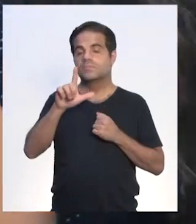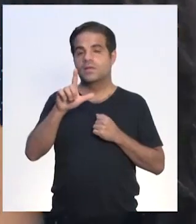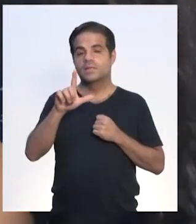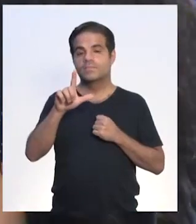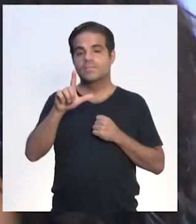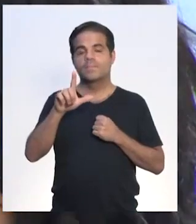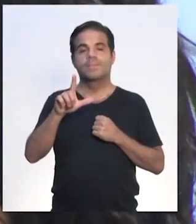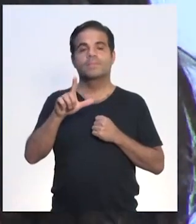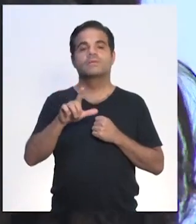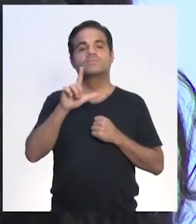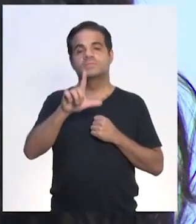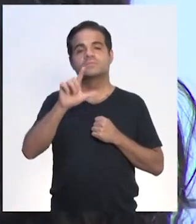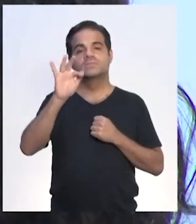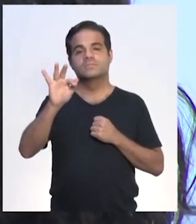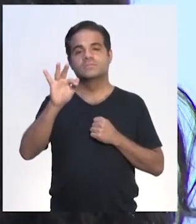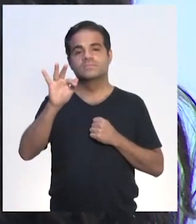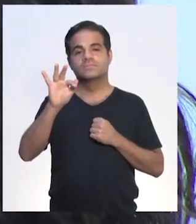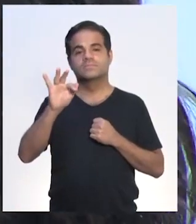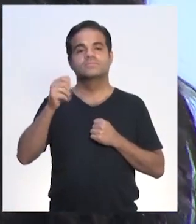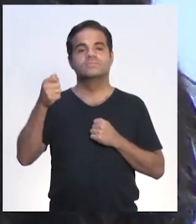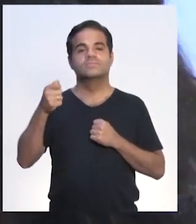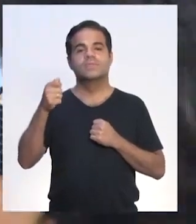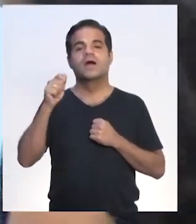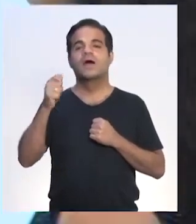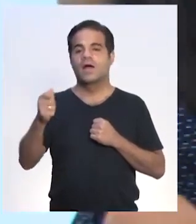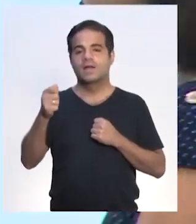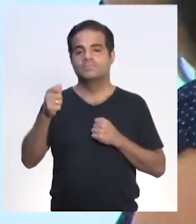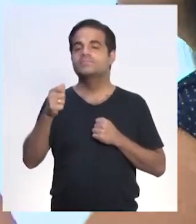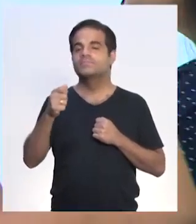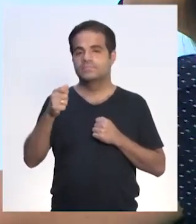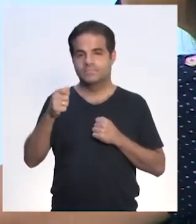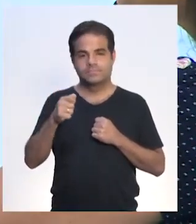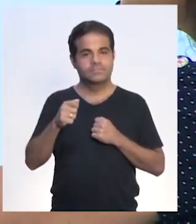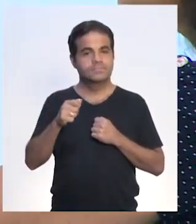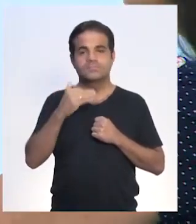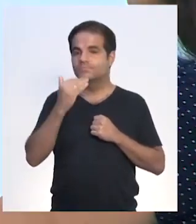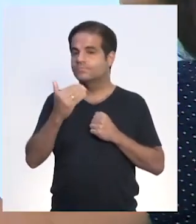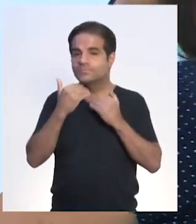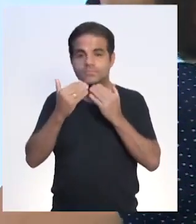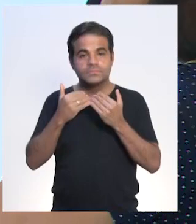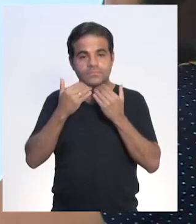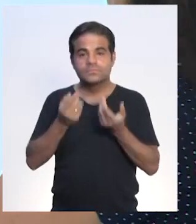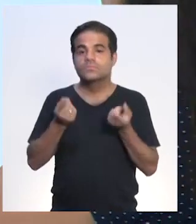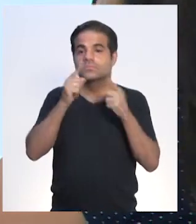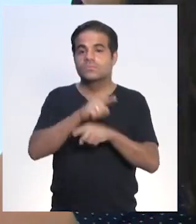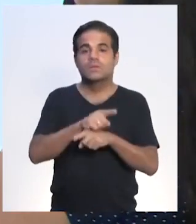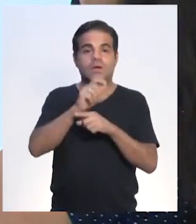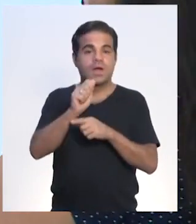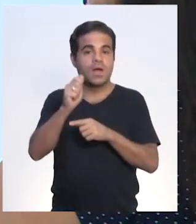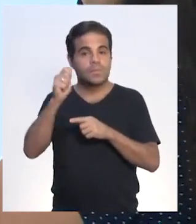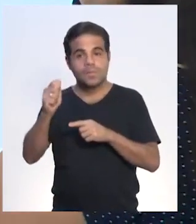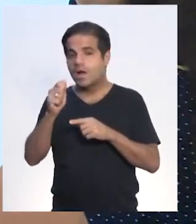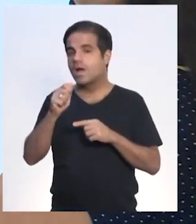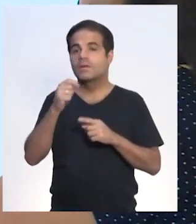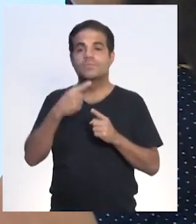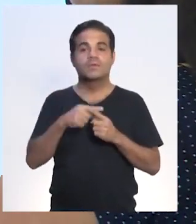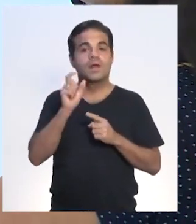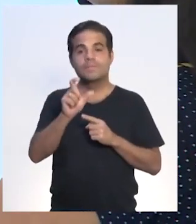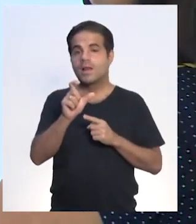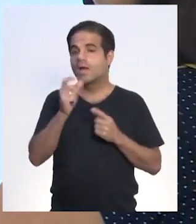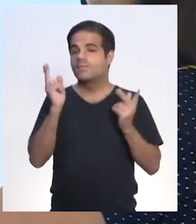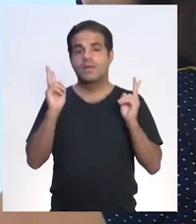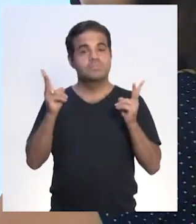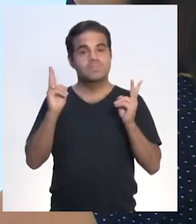Então, L, F, A, A. Não adianta eu trocar o A com A, porque a palavra vai ser